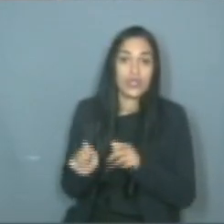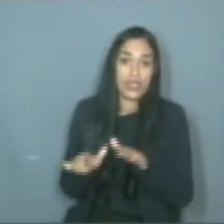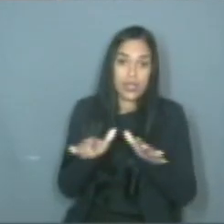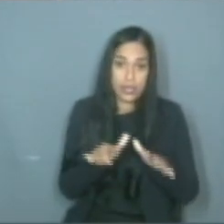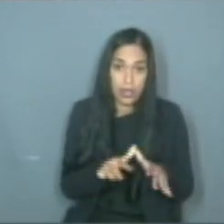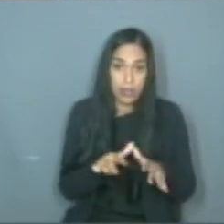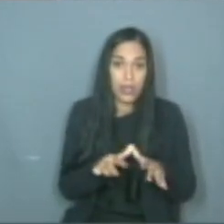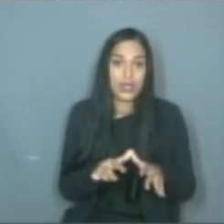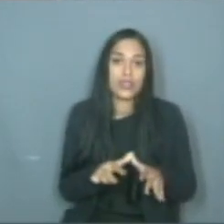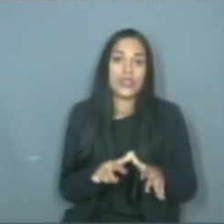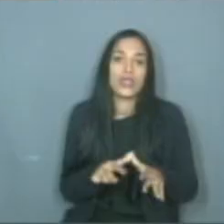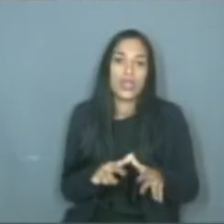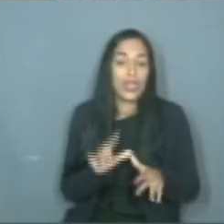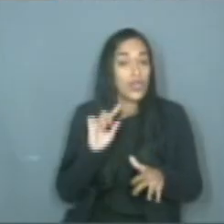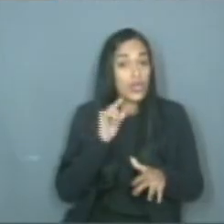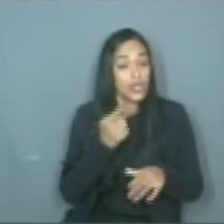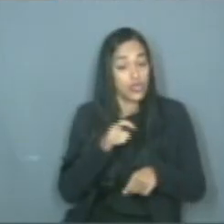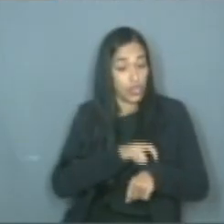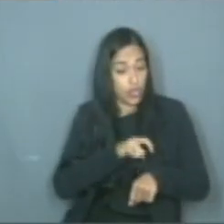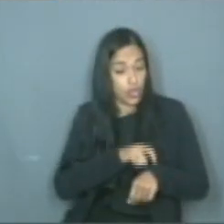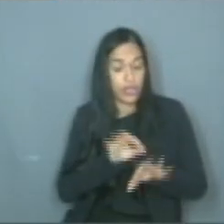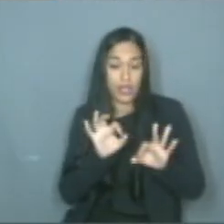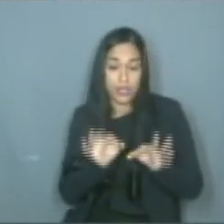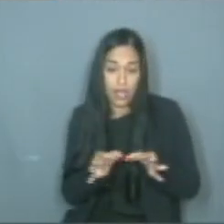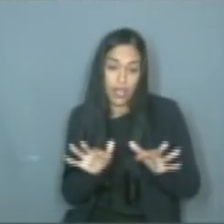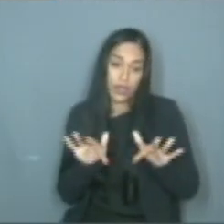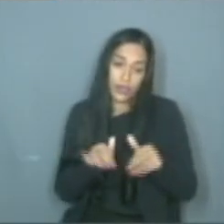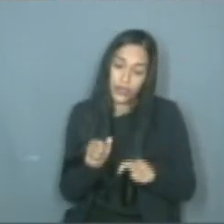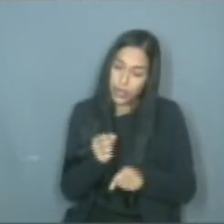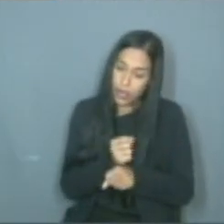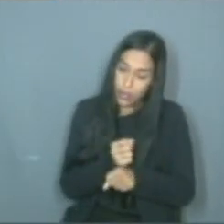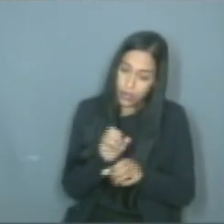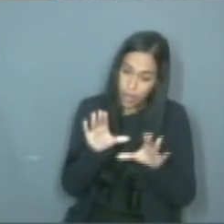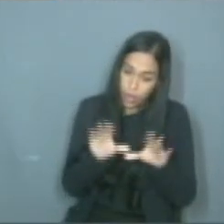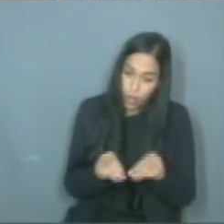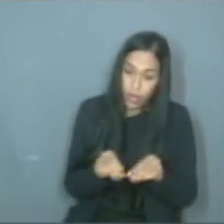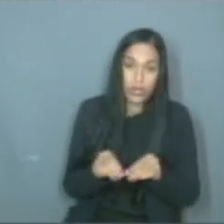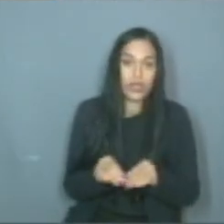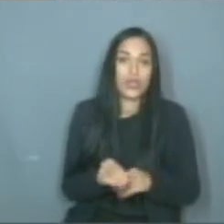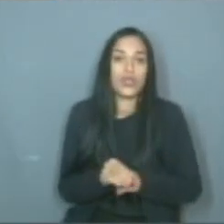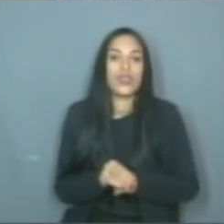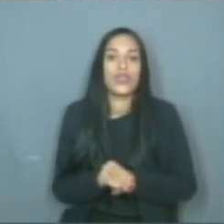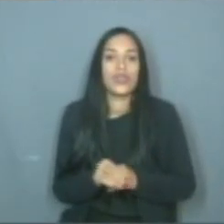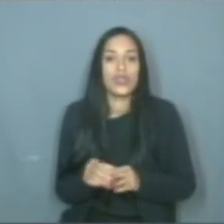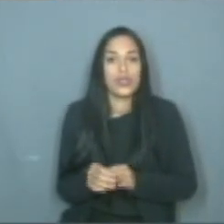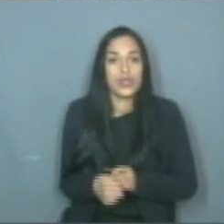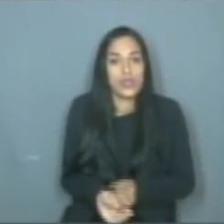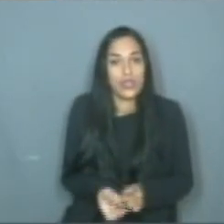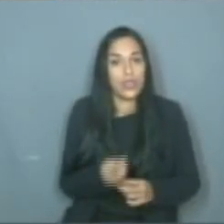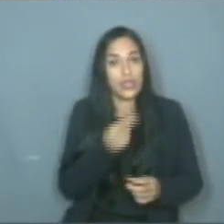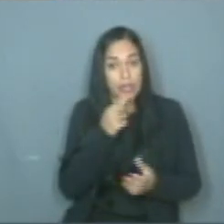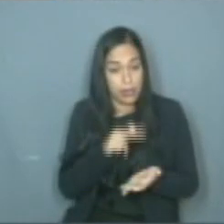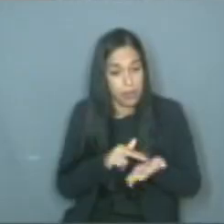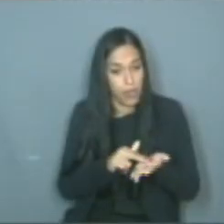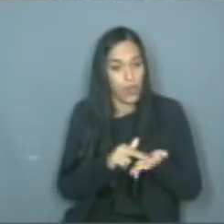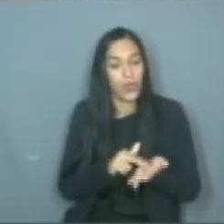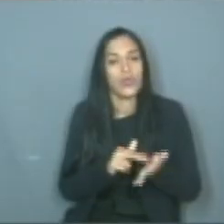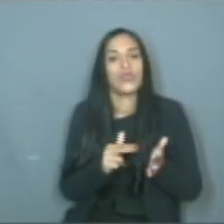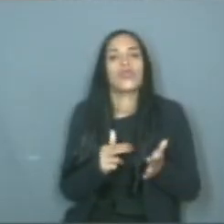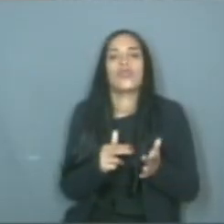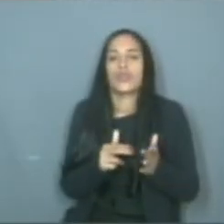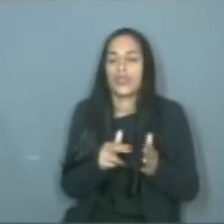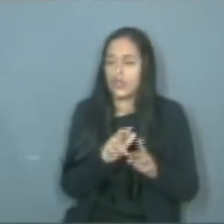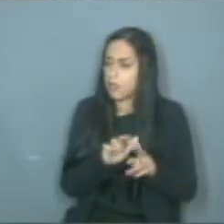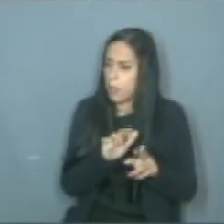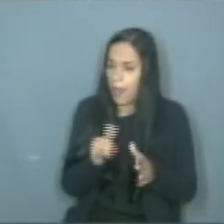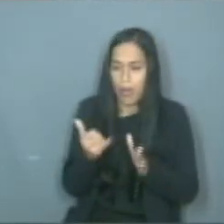E o lixo é colocado no horário certo, final da noite, caso contrário, há multas, há sanções para os condomínios, para os